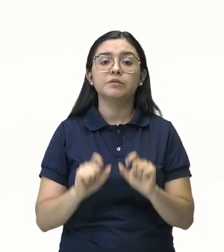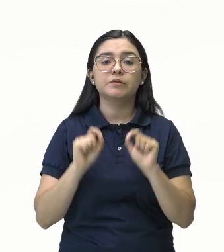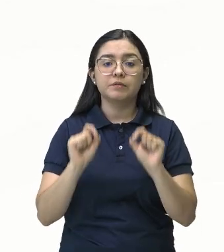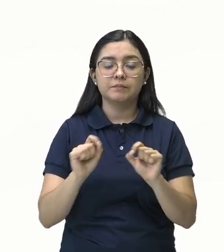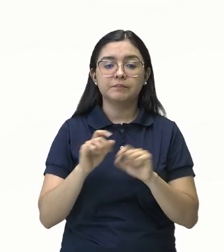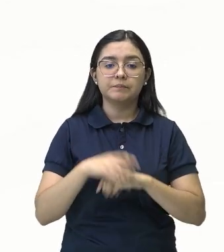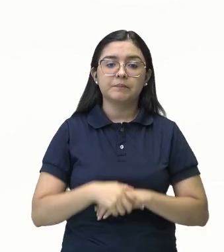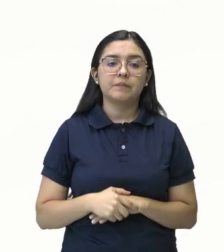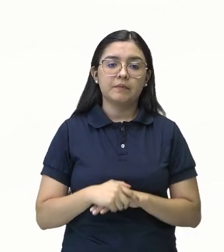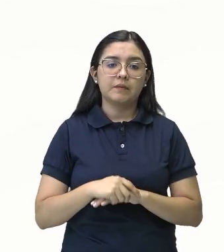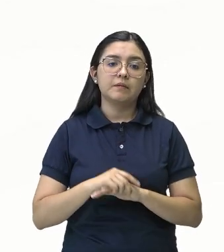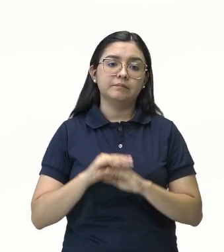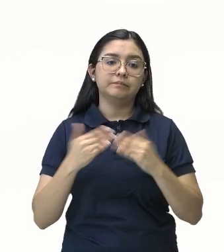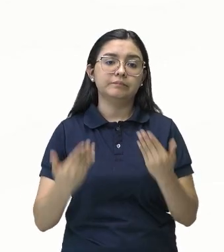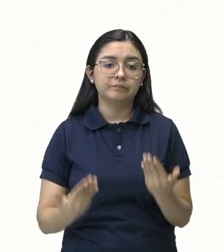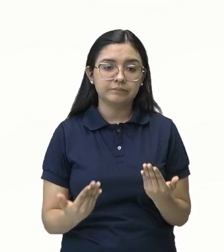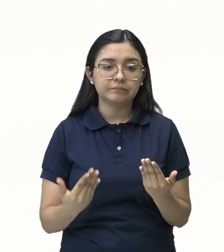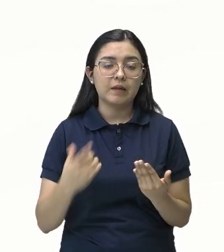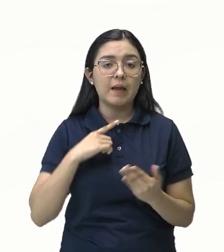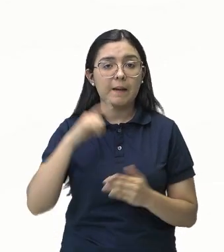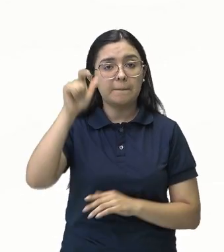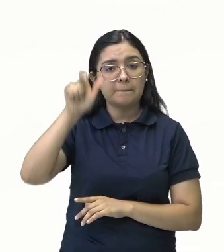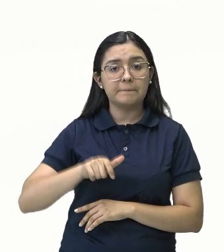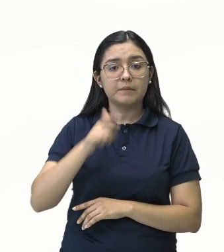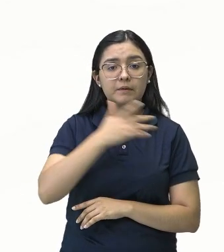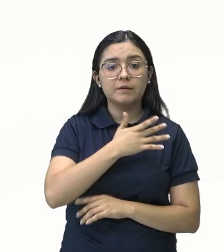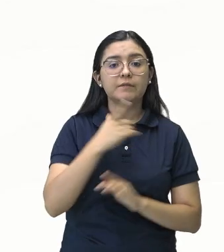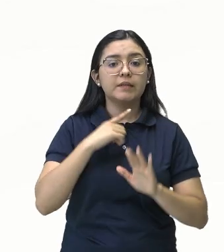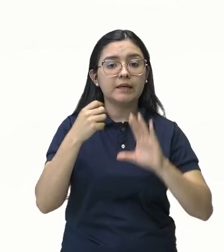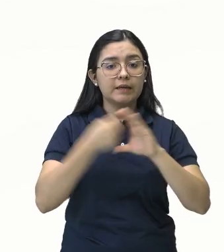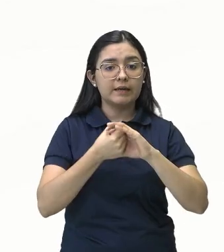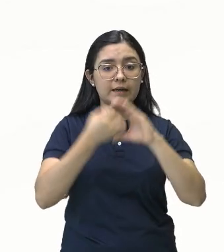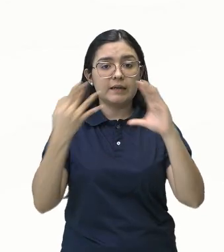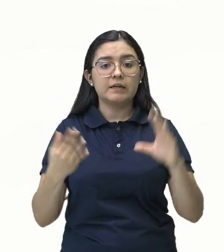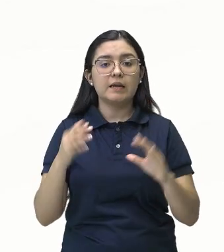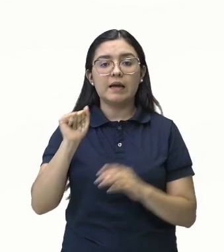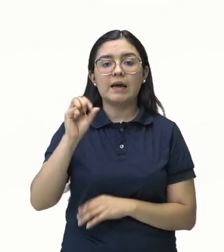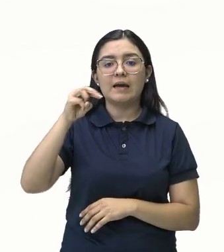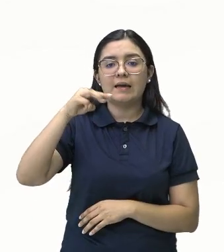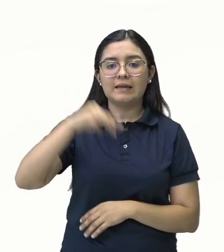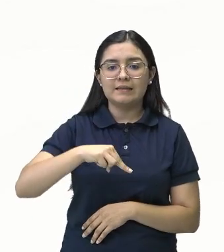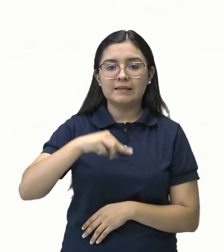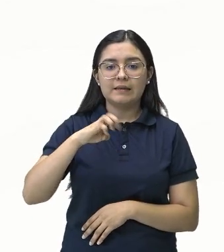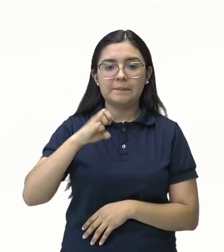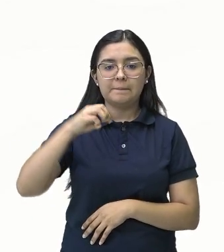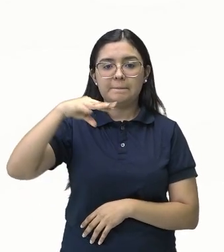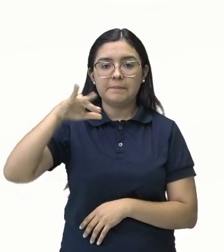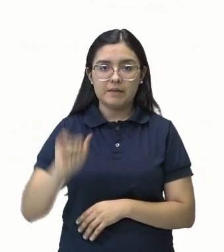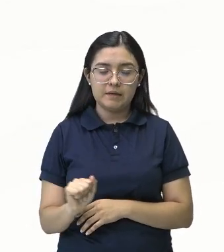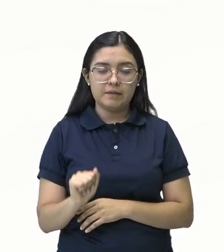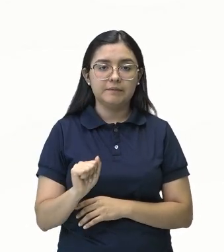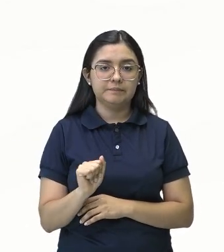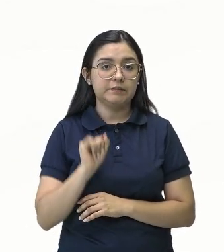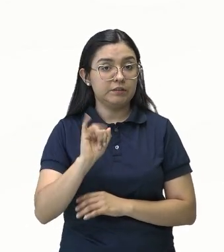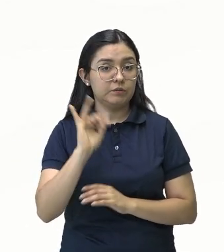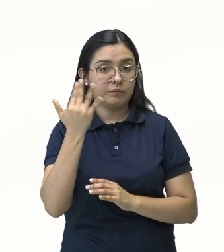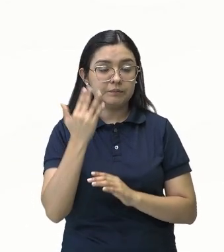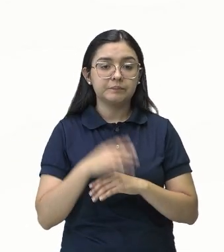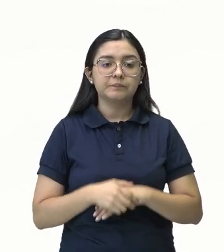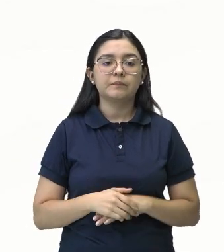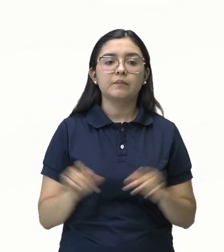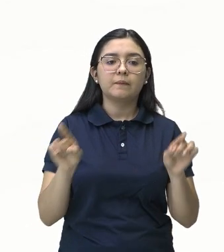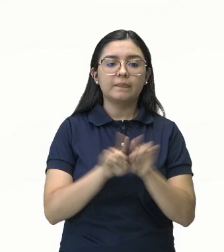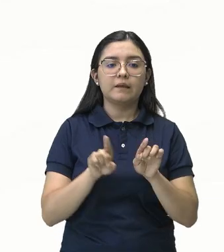ser o indivíduo que vai apresentar a característica de anemia falciforme quando isso acontece.